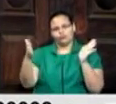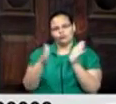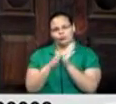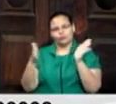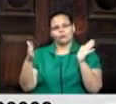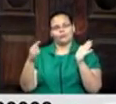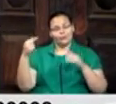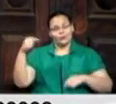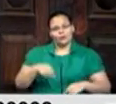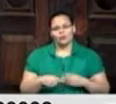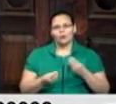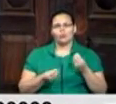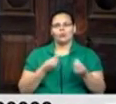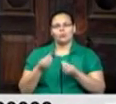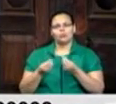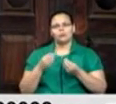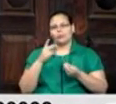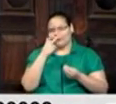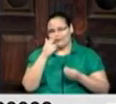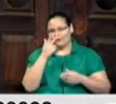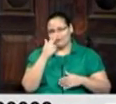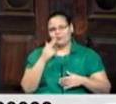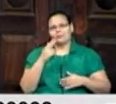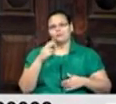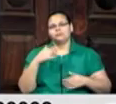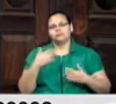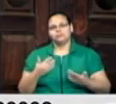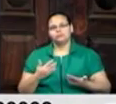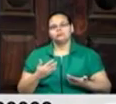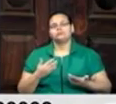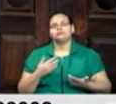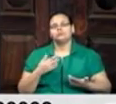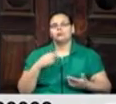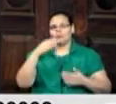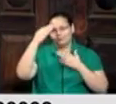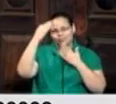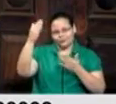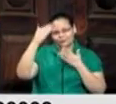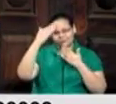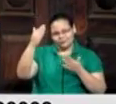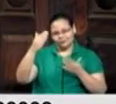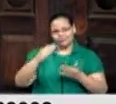e passar aqui como um rolo compressor. Obrigado, senhor presidente.